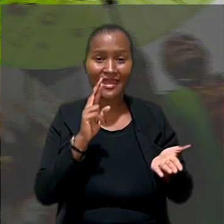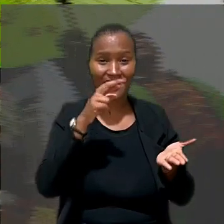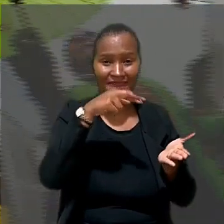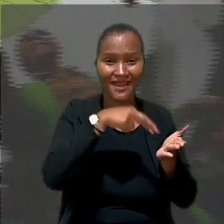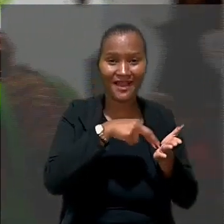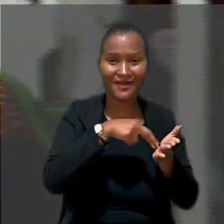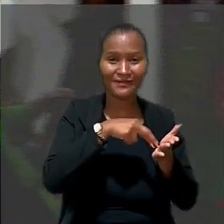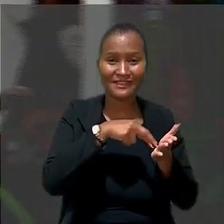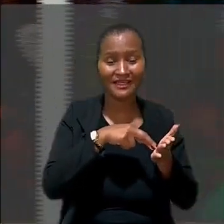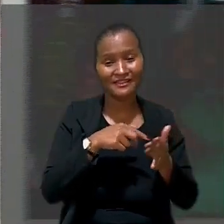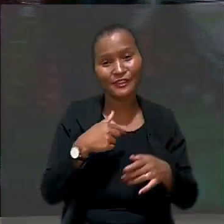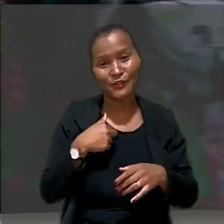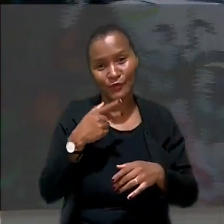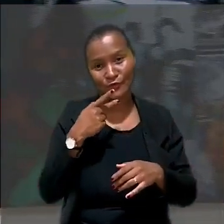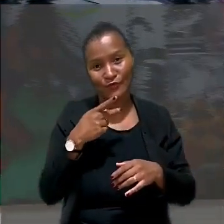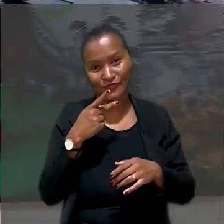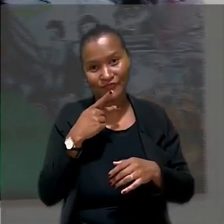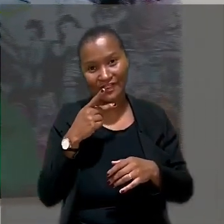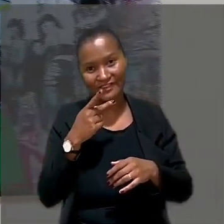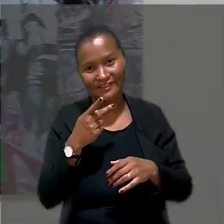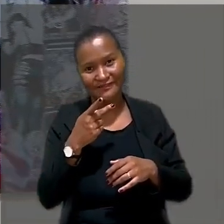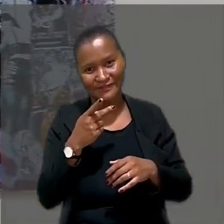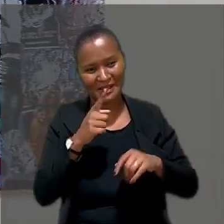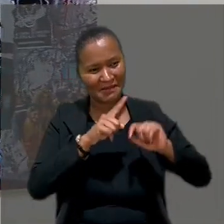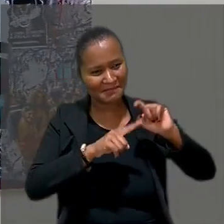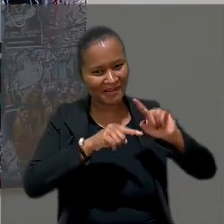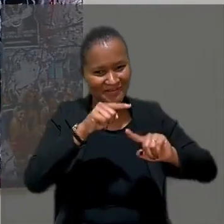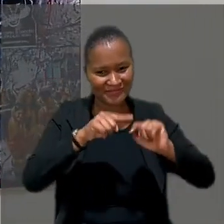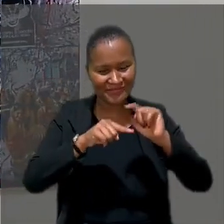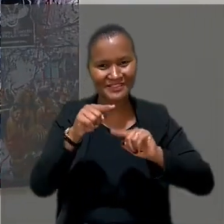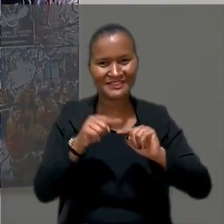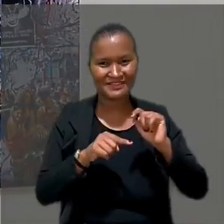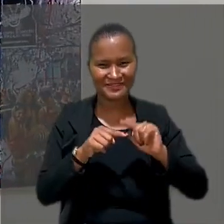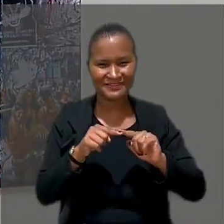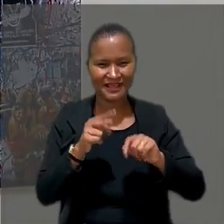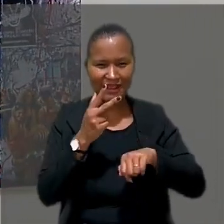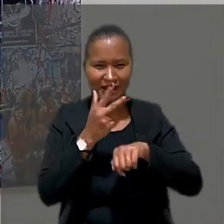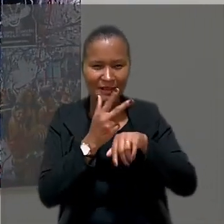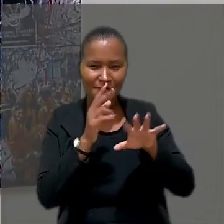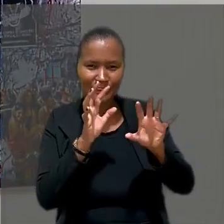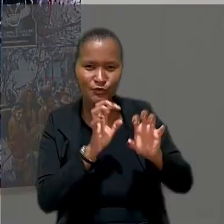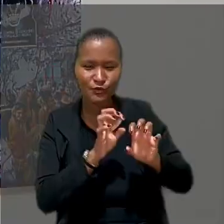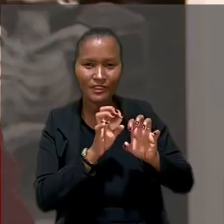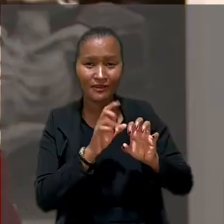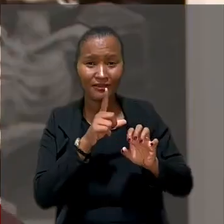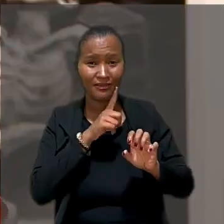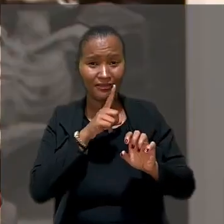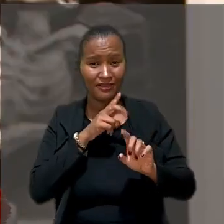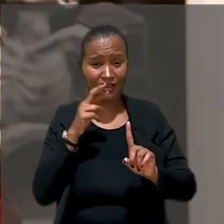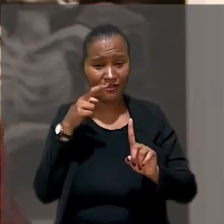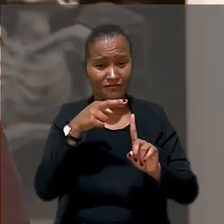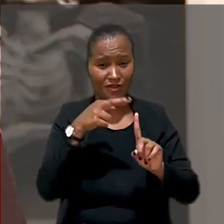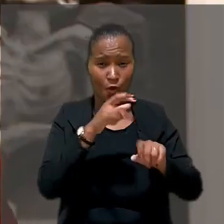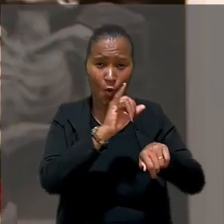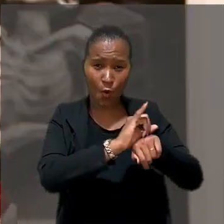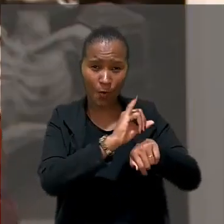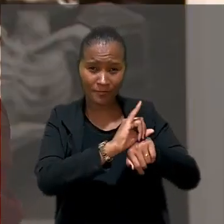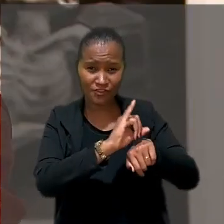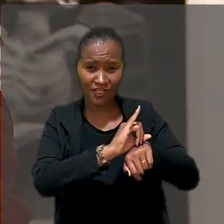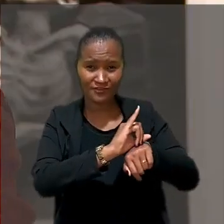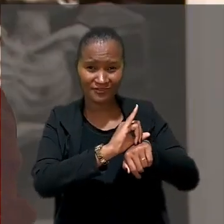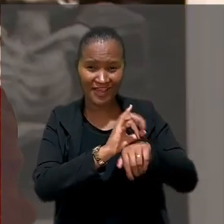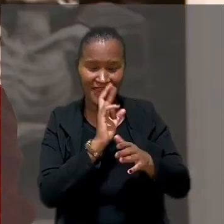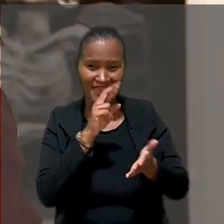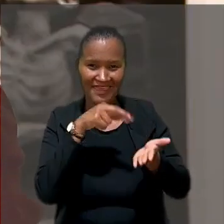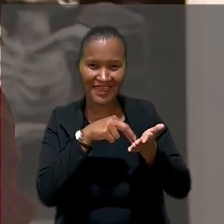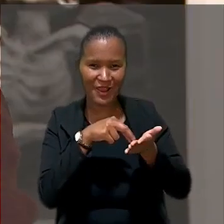imagem real, tá? E aqui eu estou falando do fenômeno físico formado na câmara escura, que tem como referente um